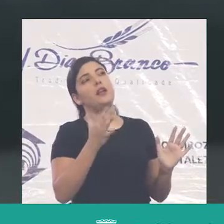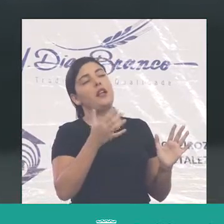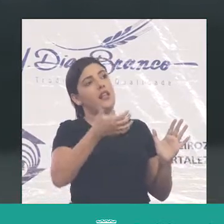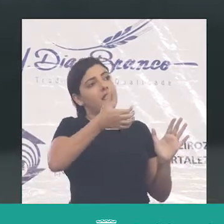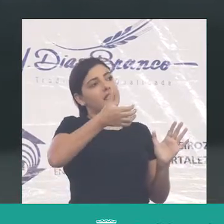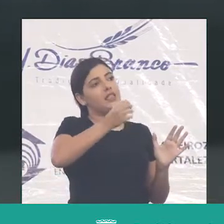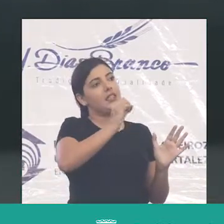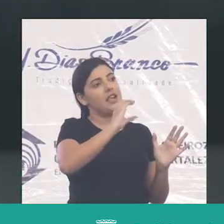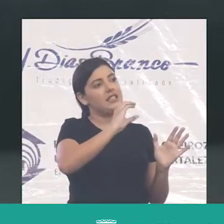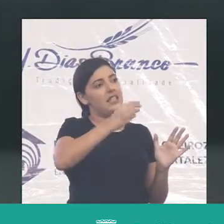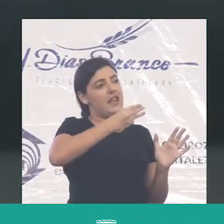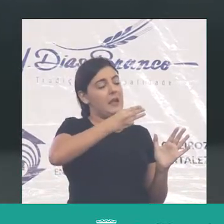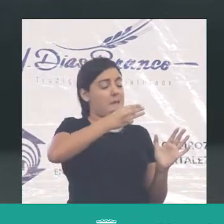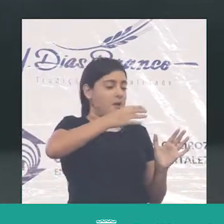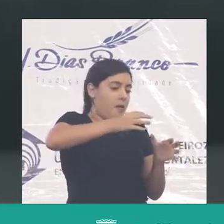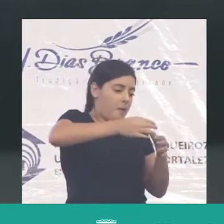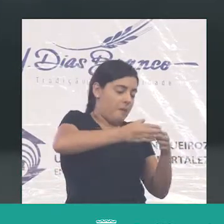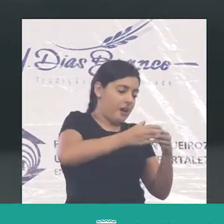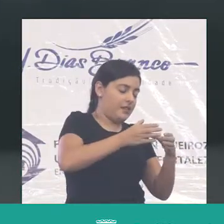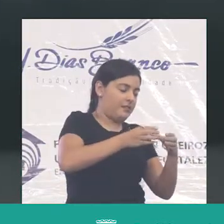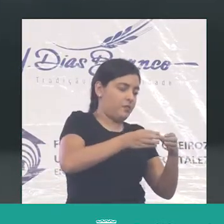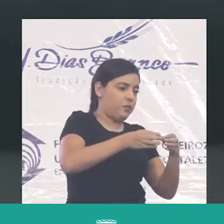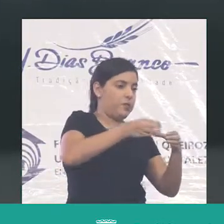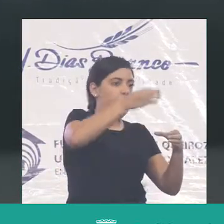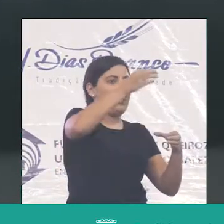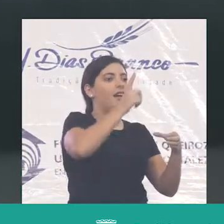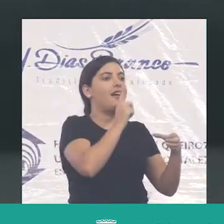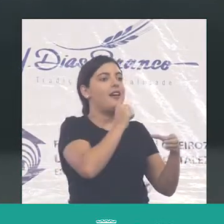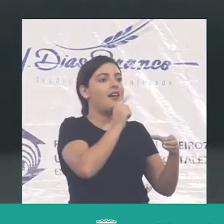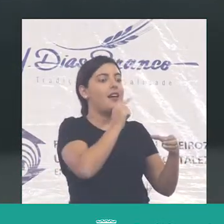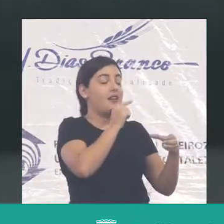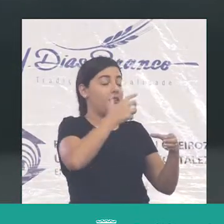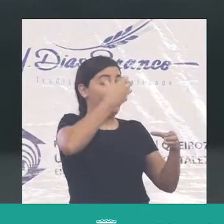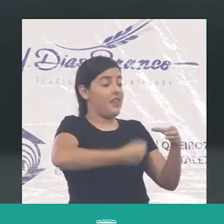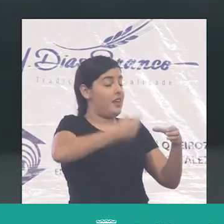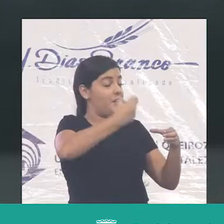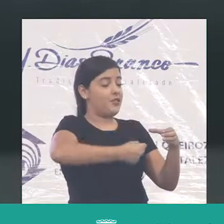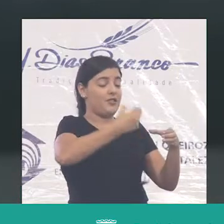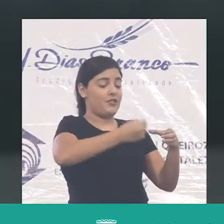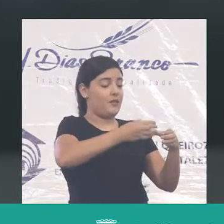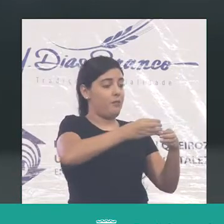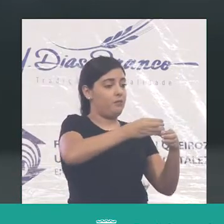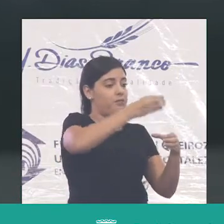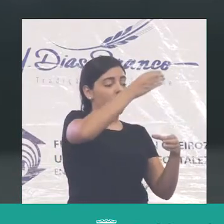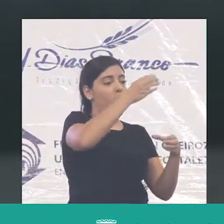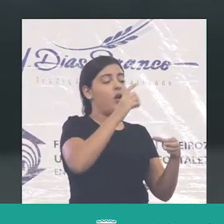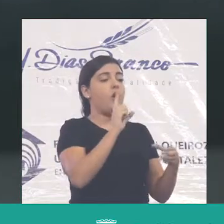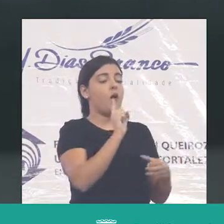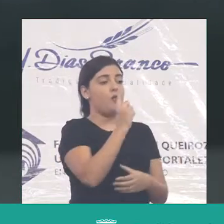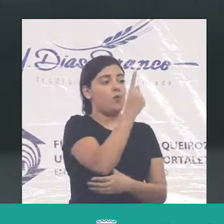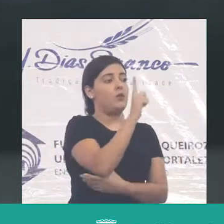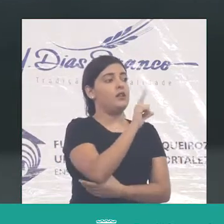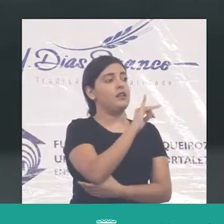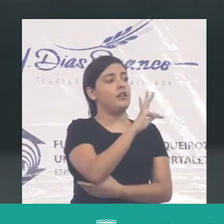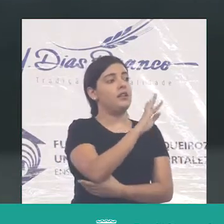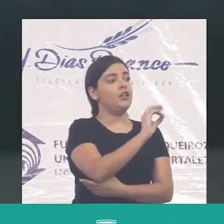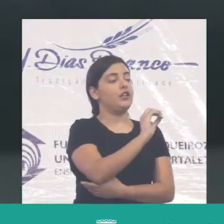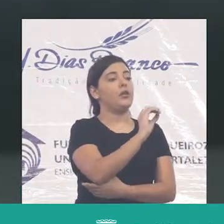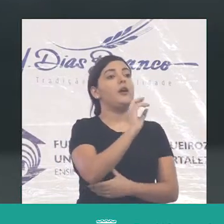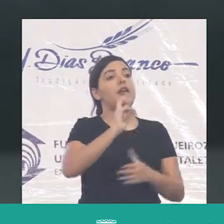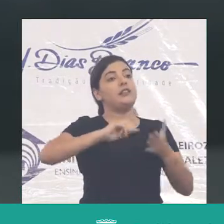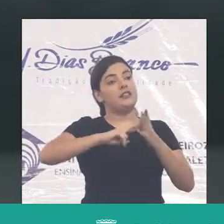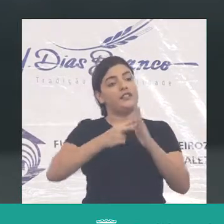10 centímetros, não é não? Então você vai pensar o seguinte: 1 litro equivale a 10 vezes 10